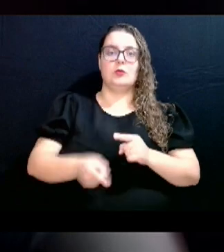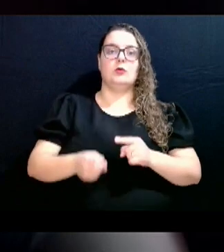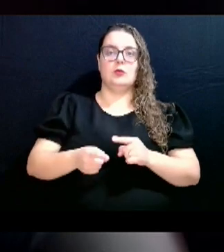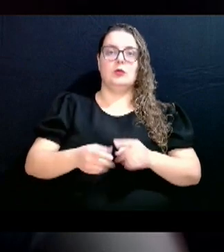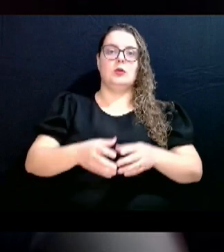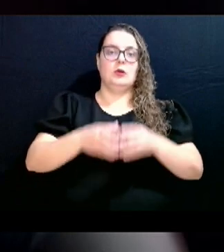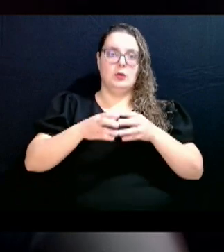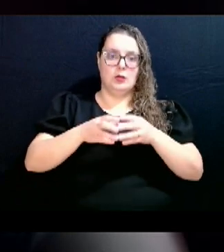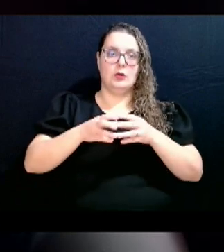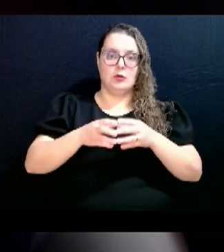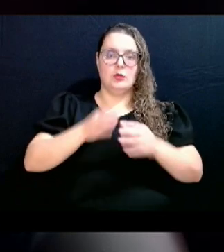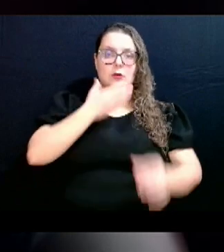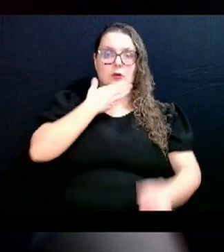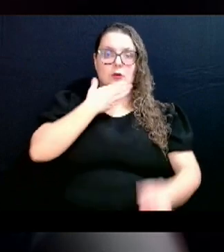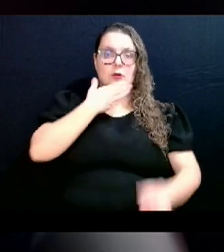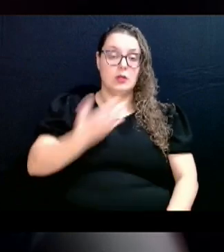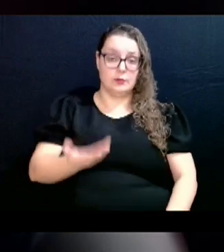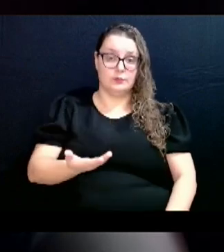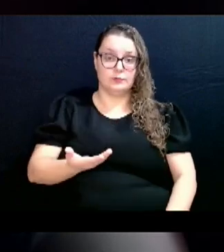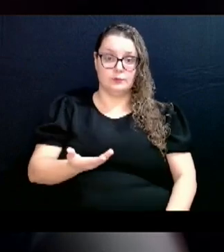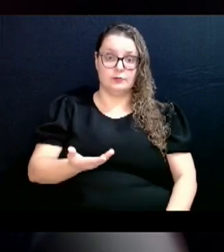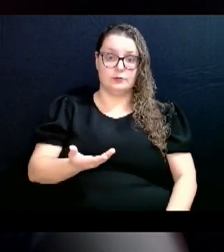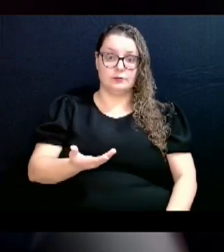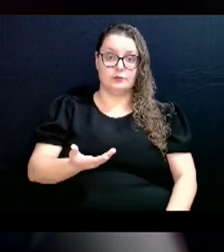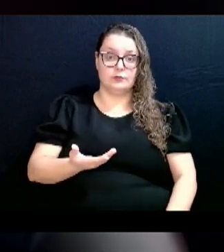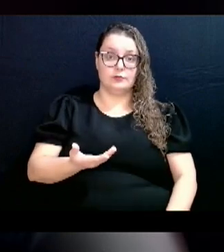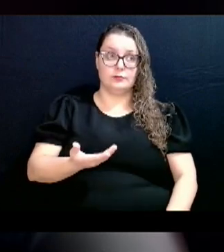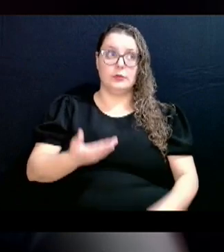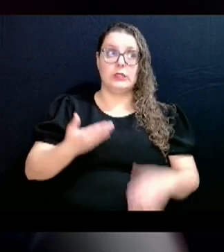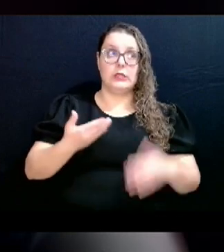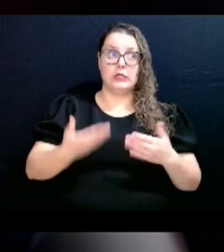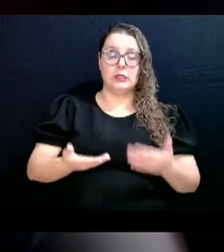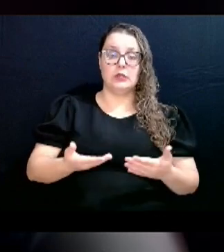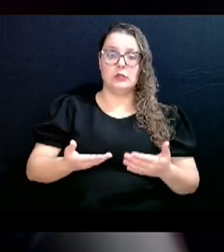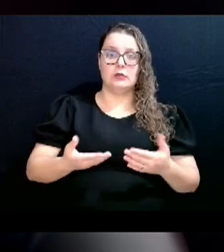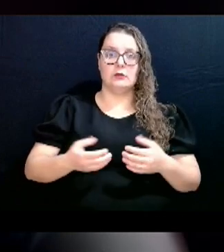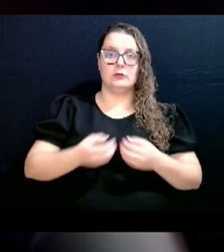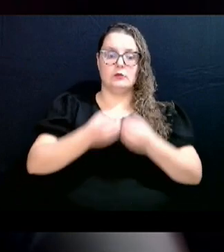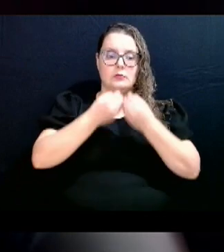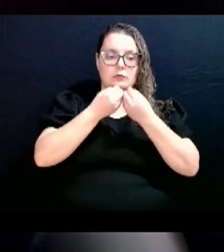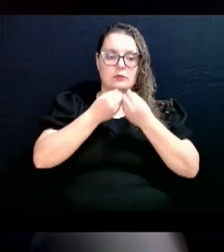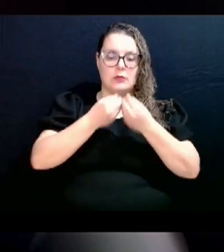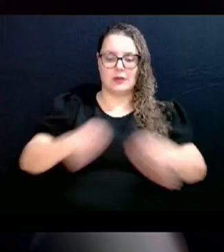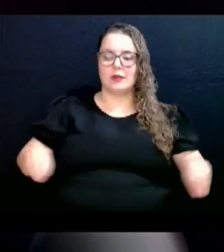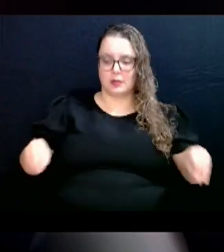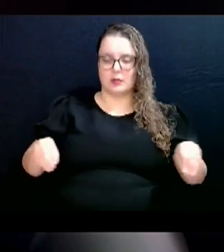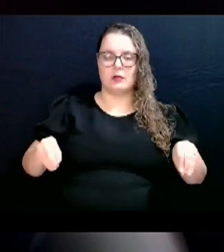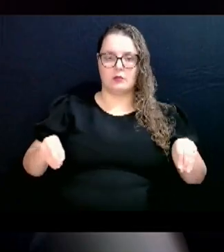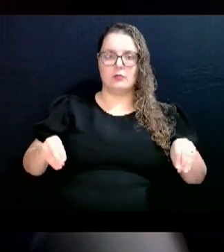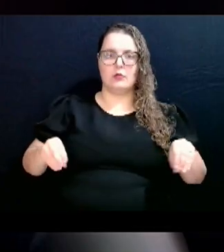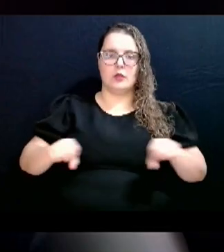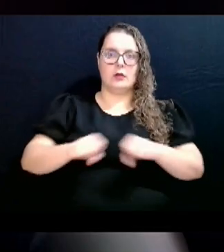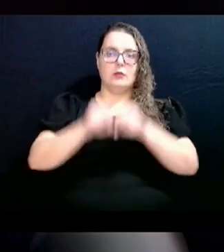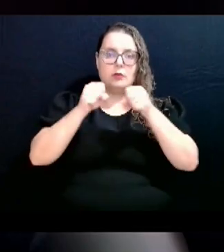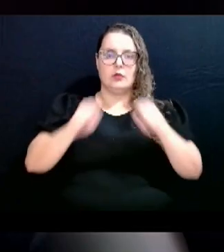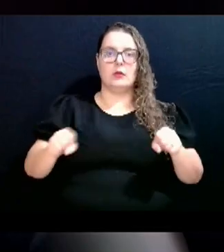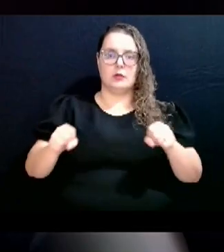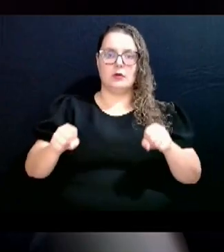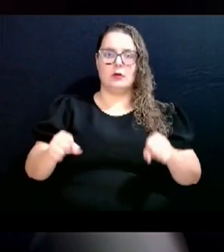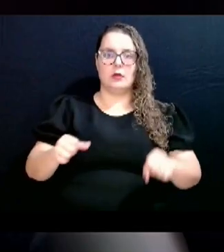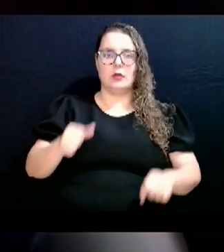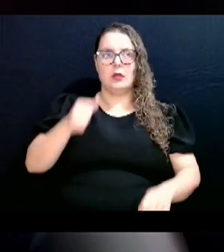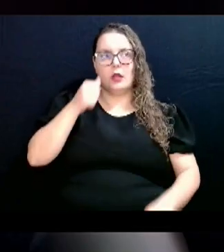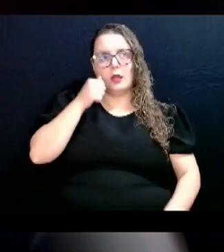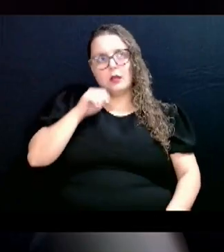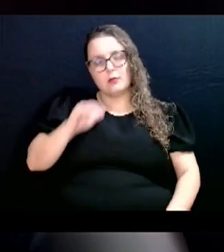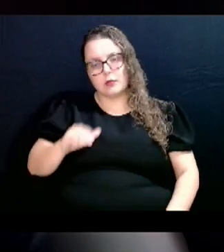pai. E isso foi uma ruptura para as crianças. A menorzinha sentia, mas a maior, né,